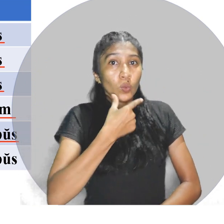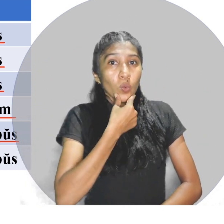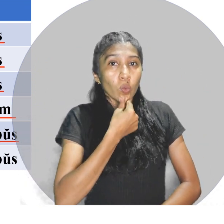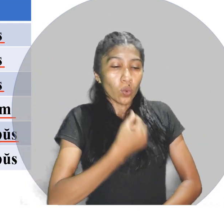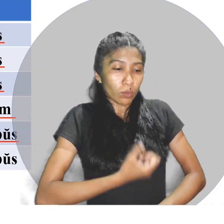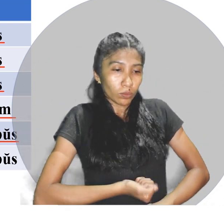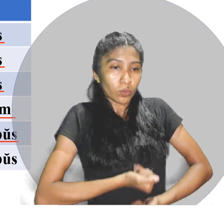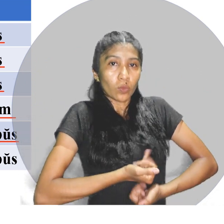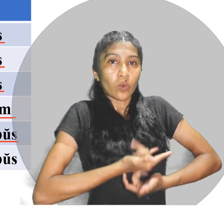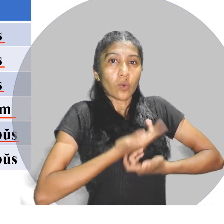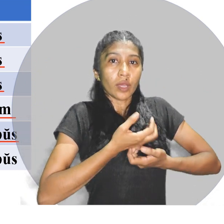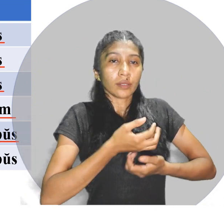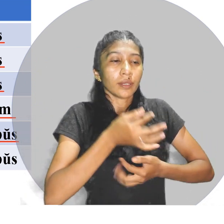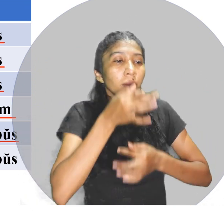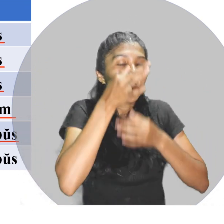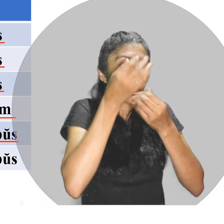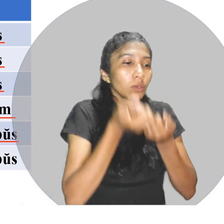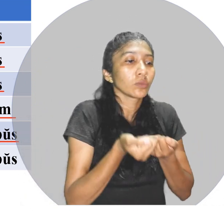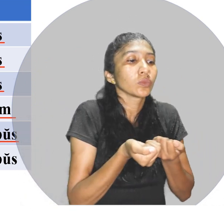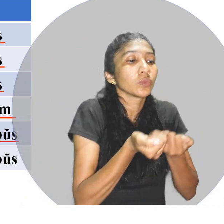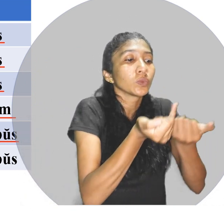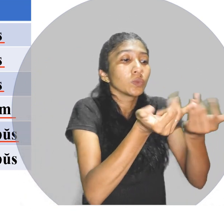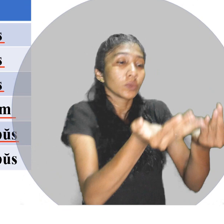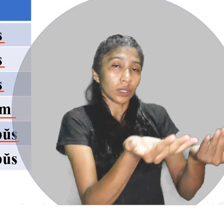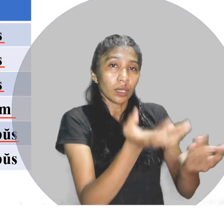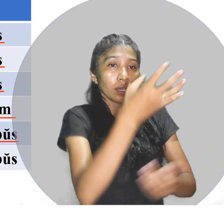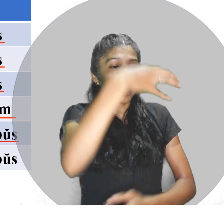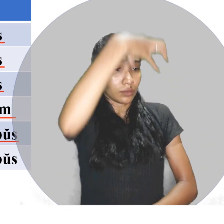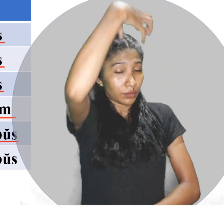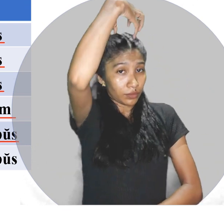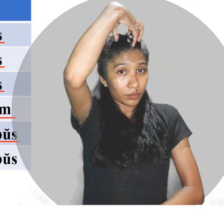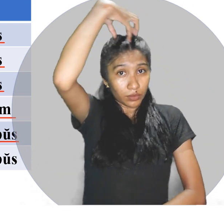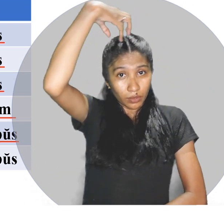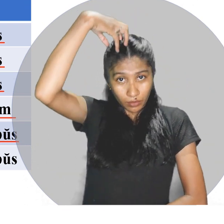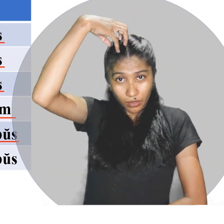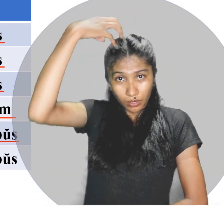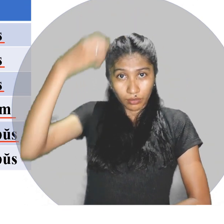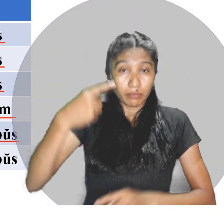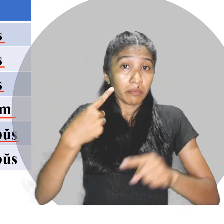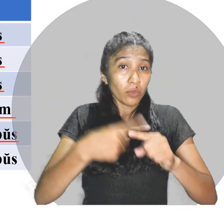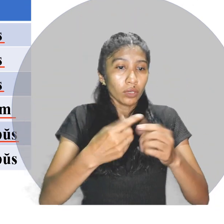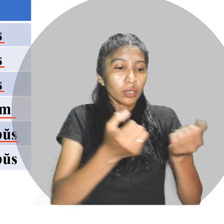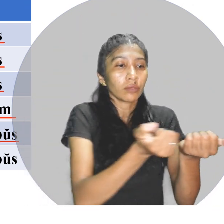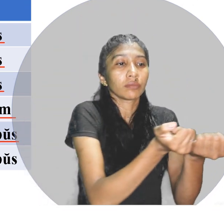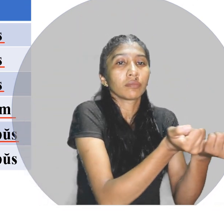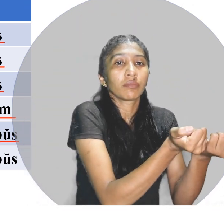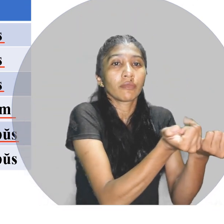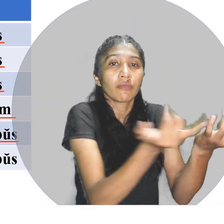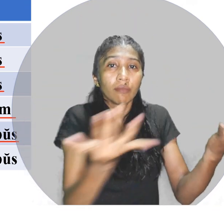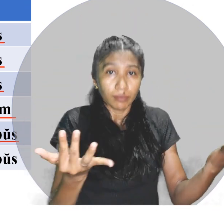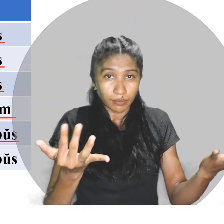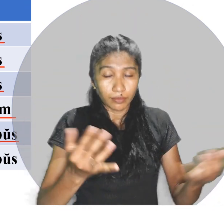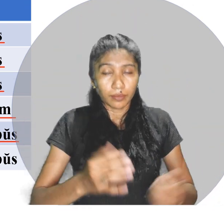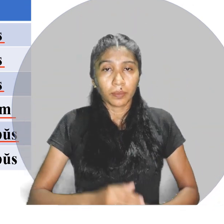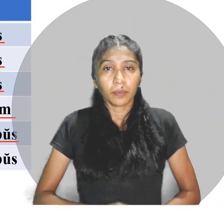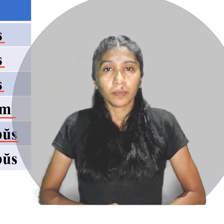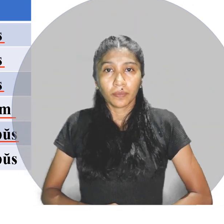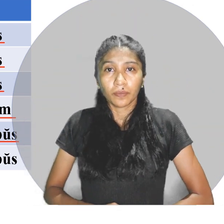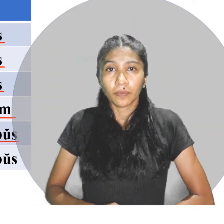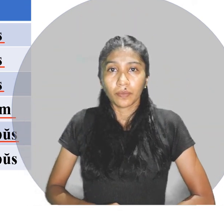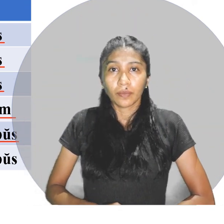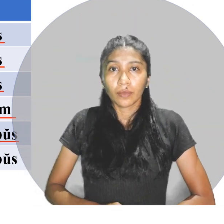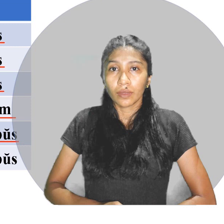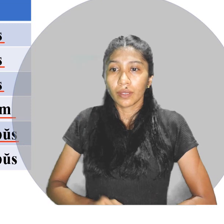rosa aos reis, objeto indireto, plural. No ablativo, temos